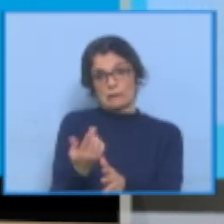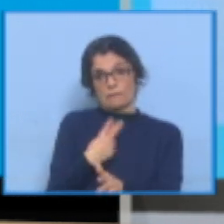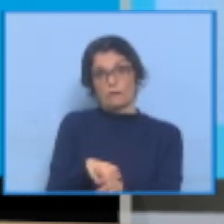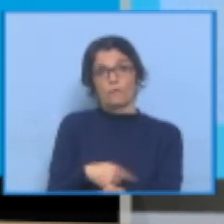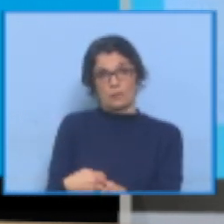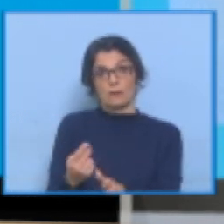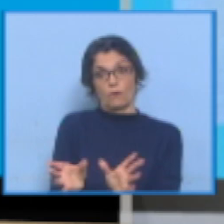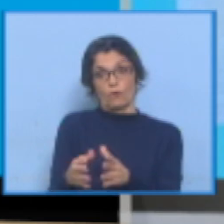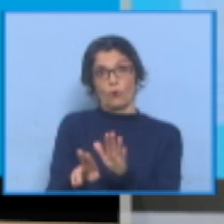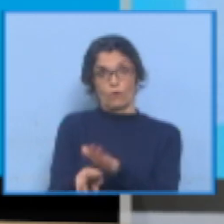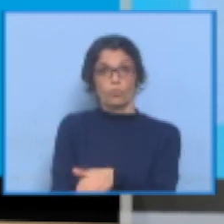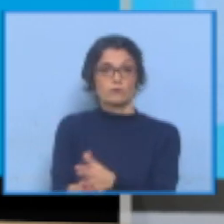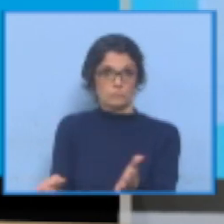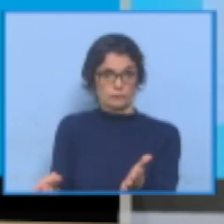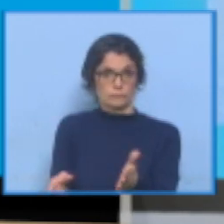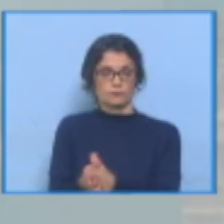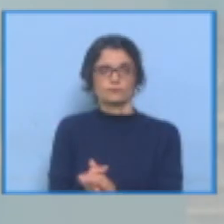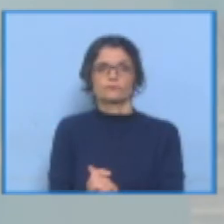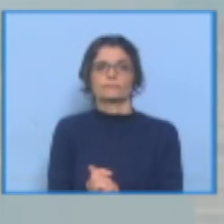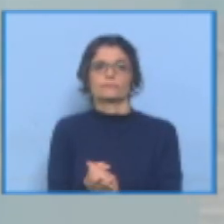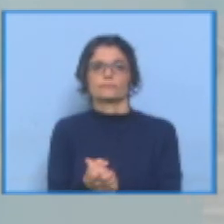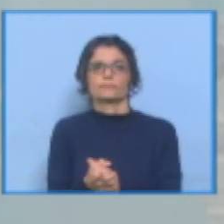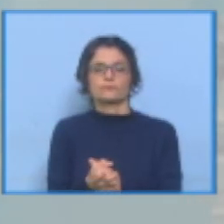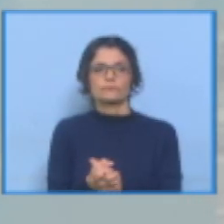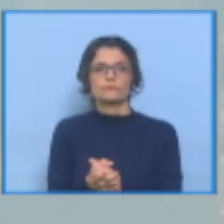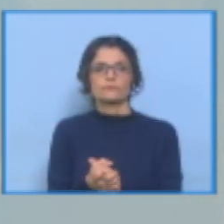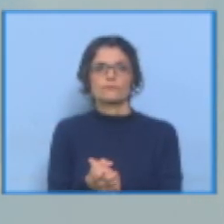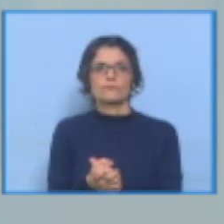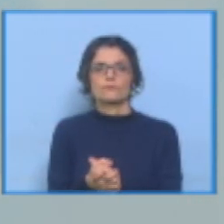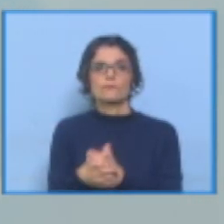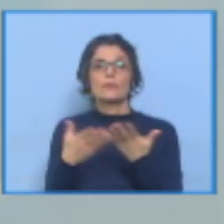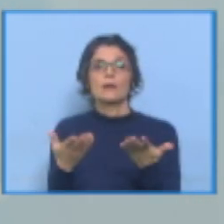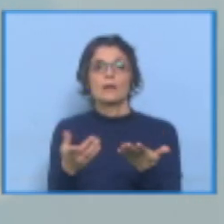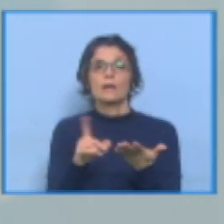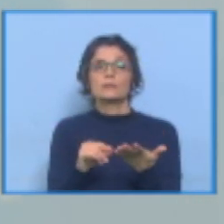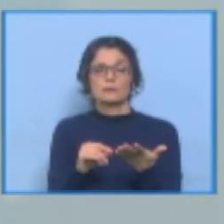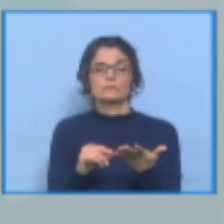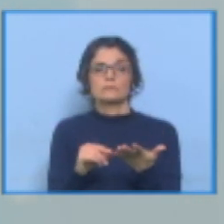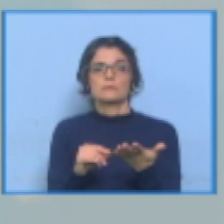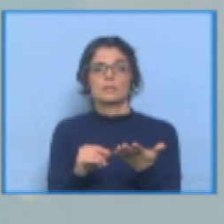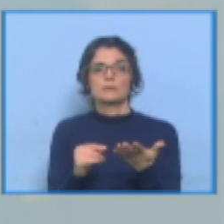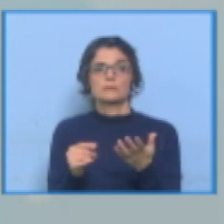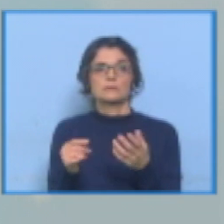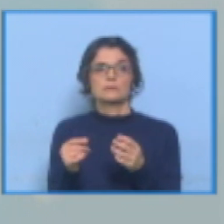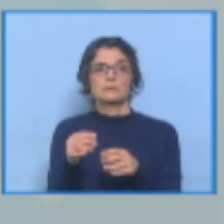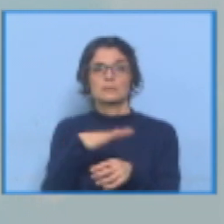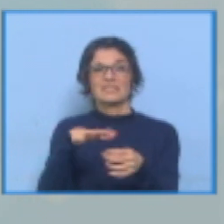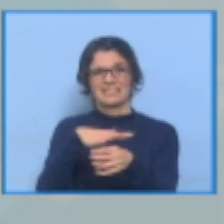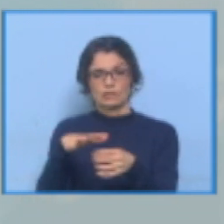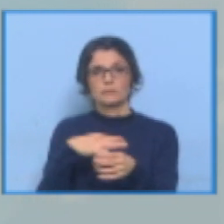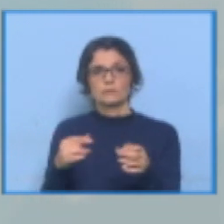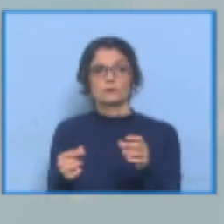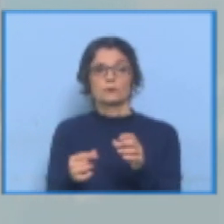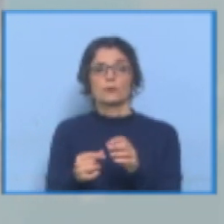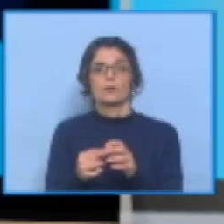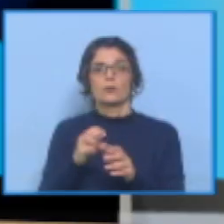neste continente. Infelizmente, temos sempre de referir o que acontece no Médio Oriente e aí sim de perseguição aos cristãos.